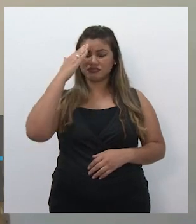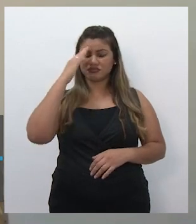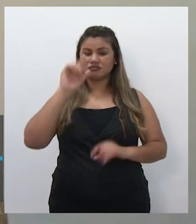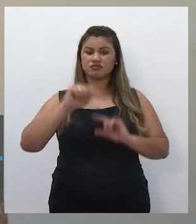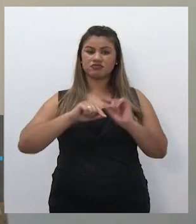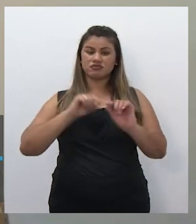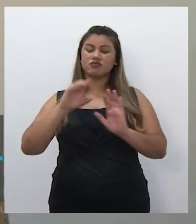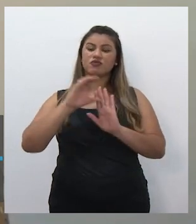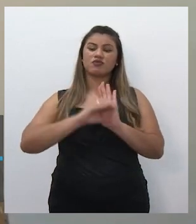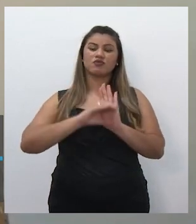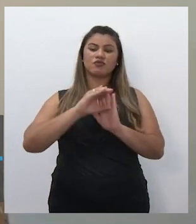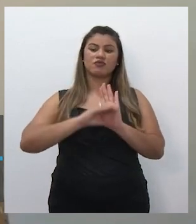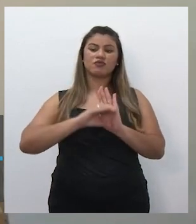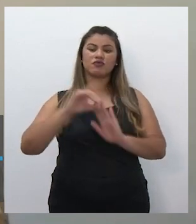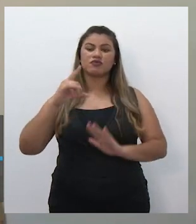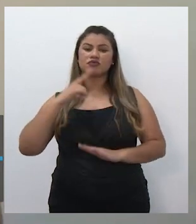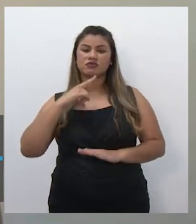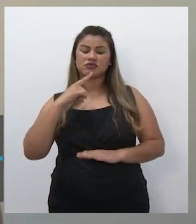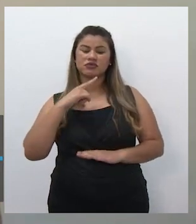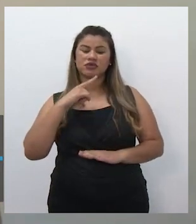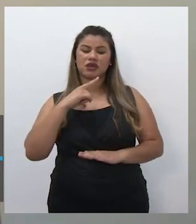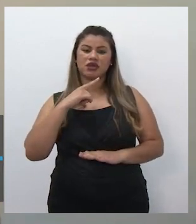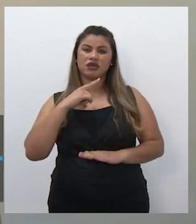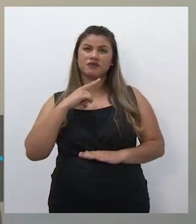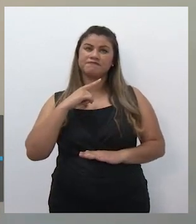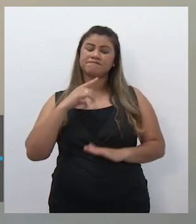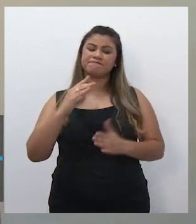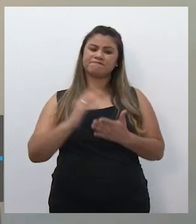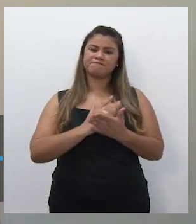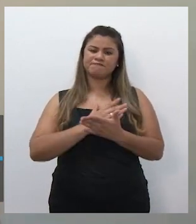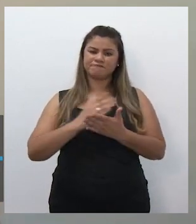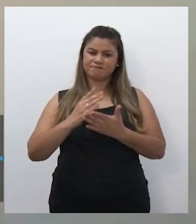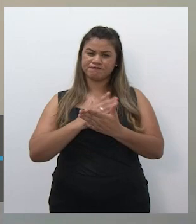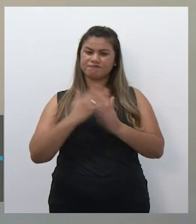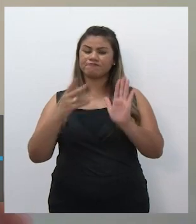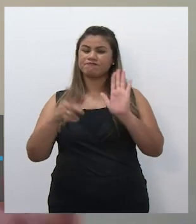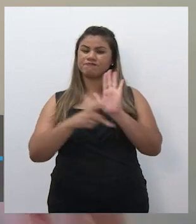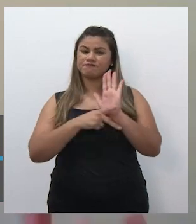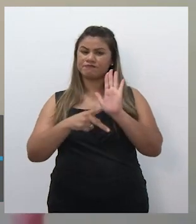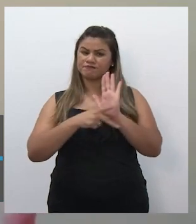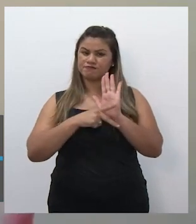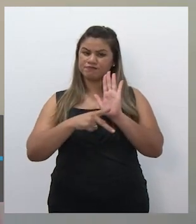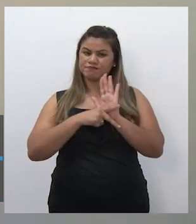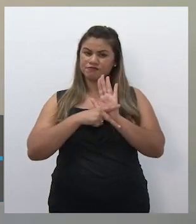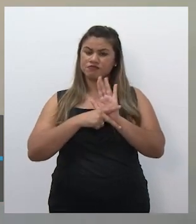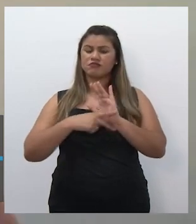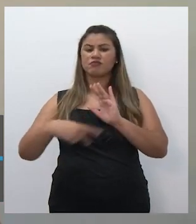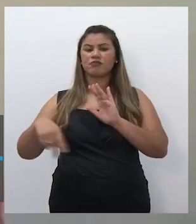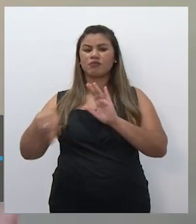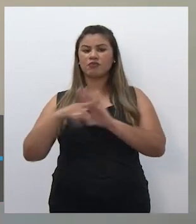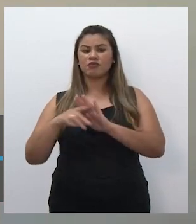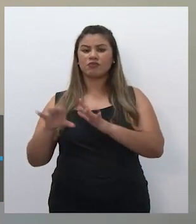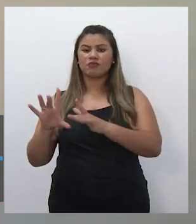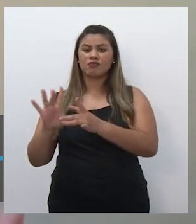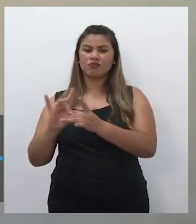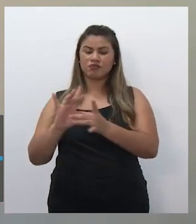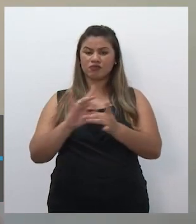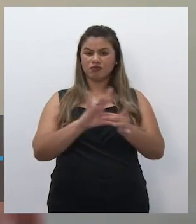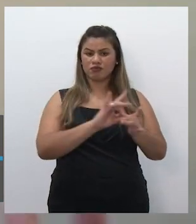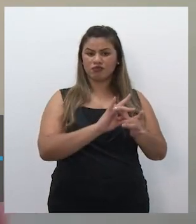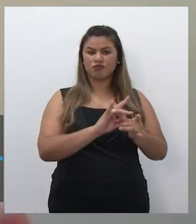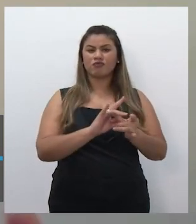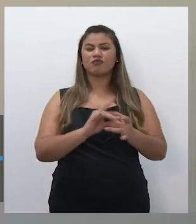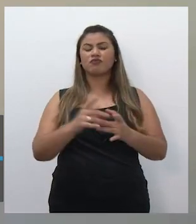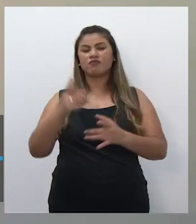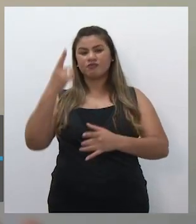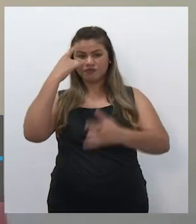nós temos algumas premissas, alguns princípios, né, que são um conjunto de concepções,